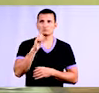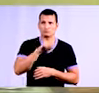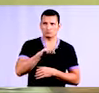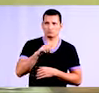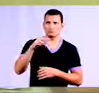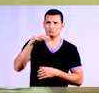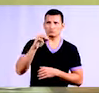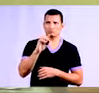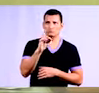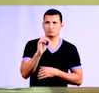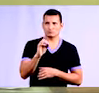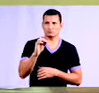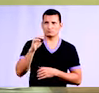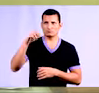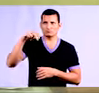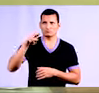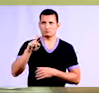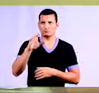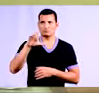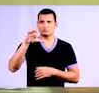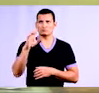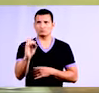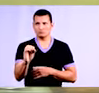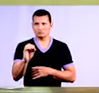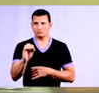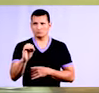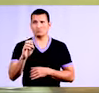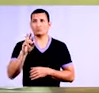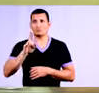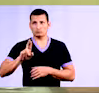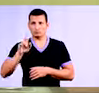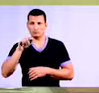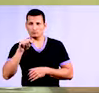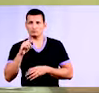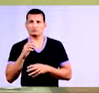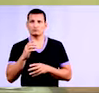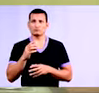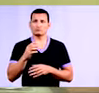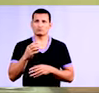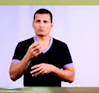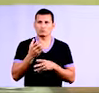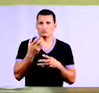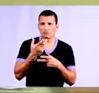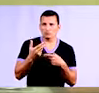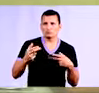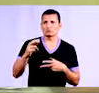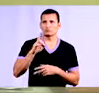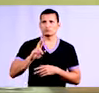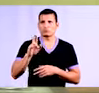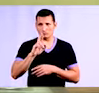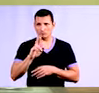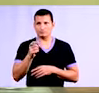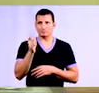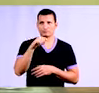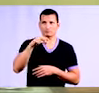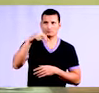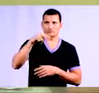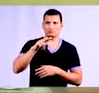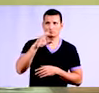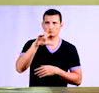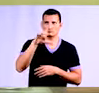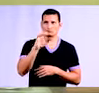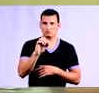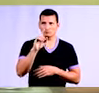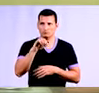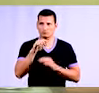modo usuário são os processos do usuário que rodam nessa área do usuário, área de processo. E o modo núcleo, né, são os processos